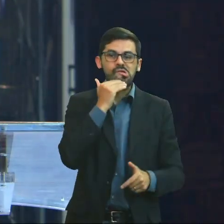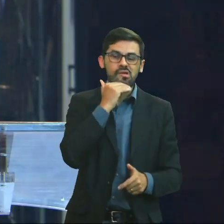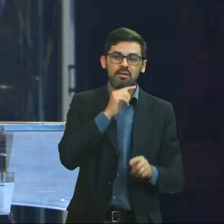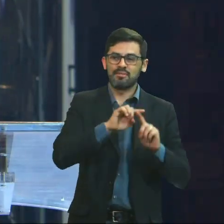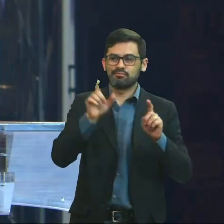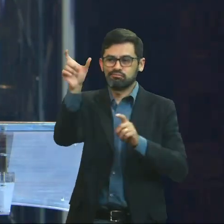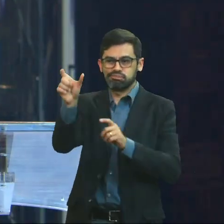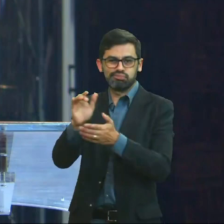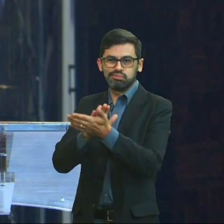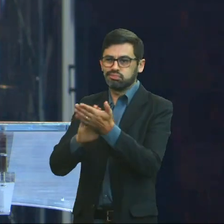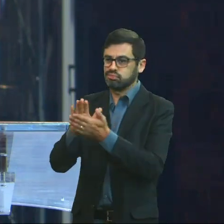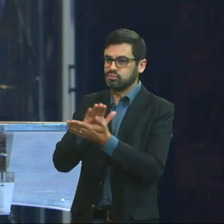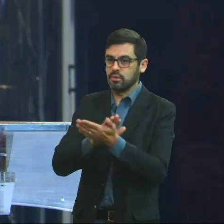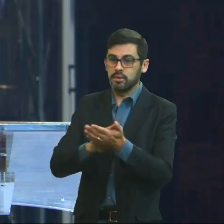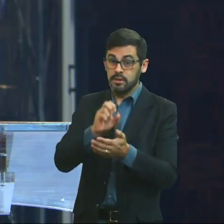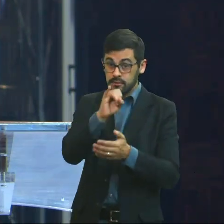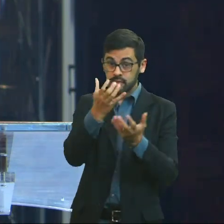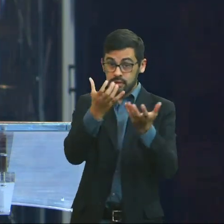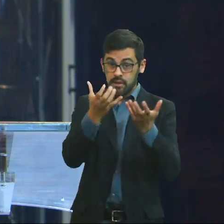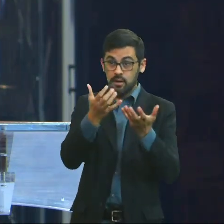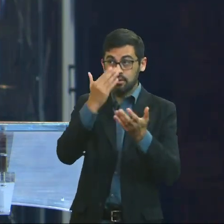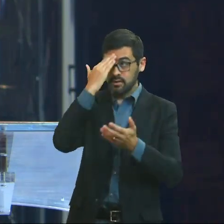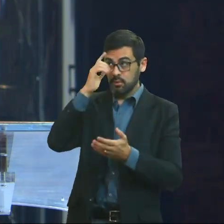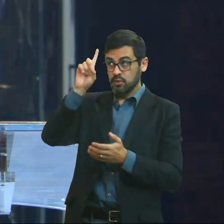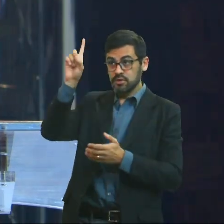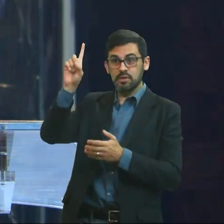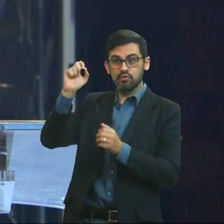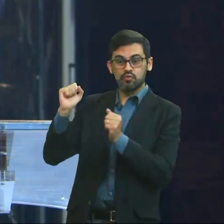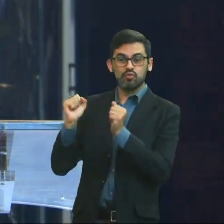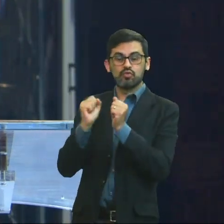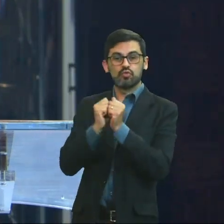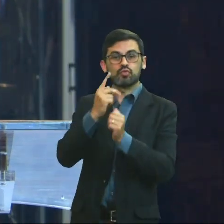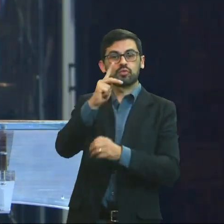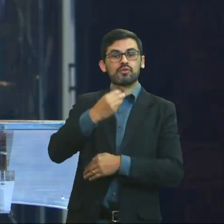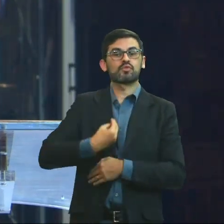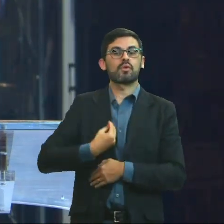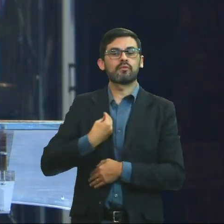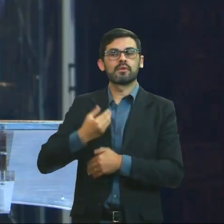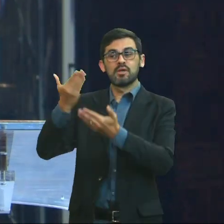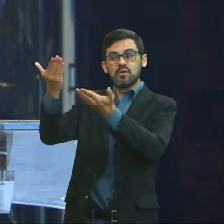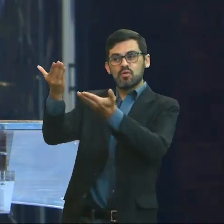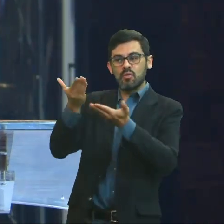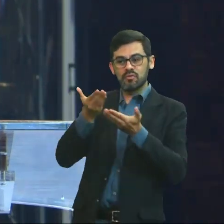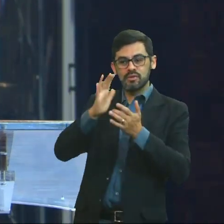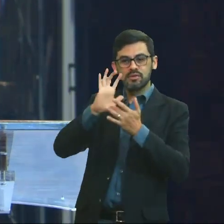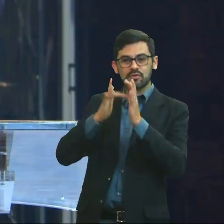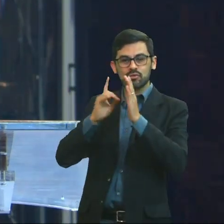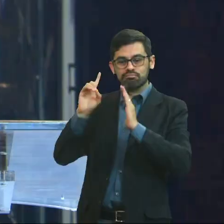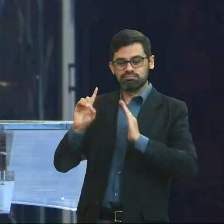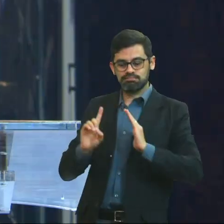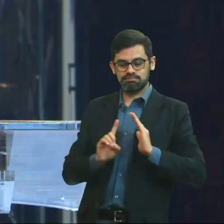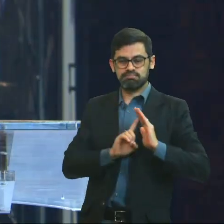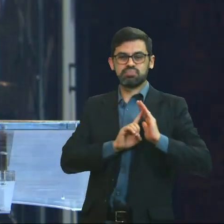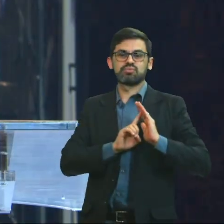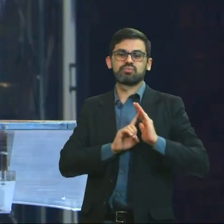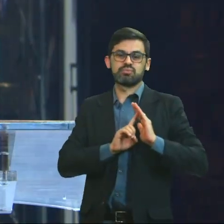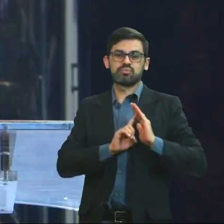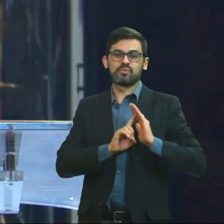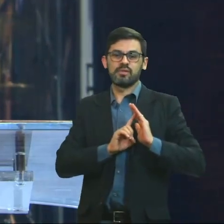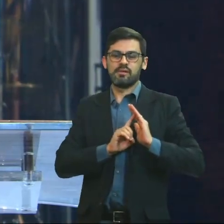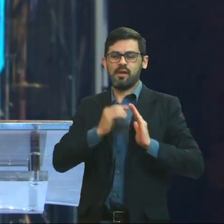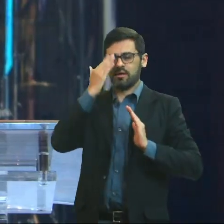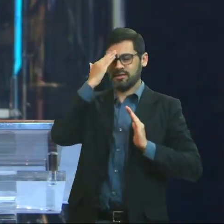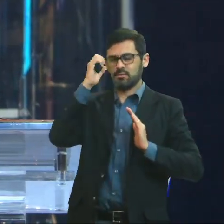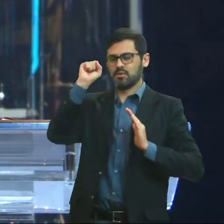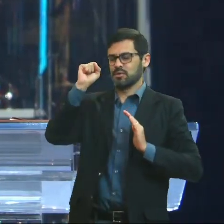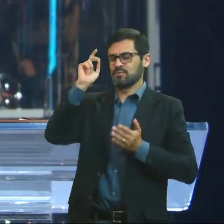Cristo. Se você quer a sabedoria de Deus na tua vida, convide Jesus. Ele é a